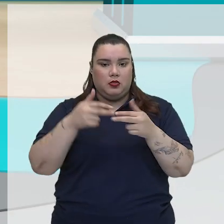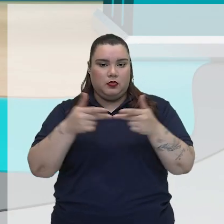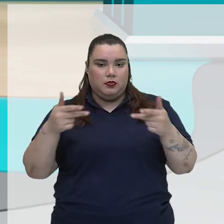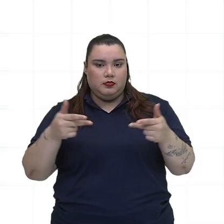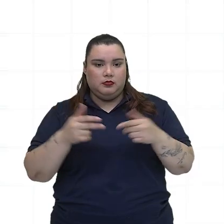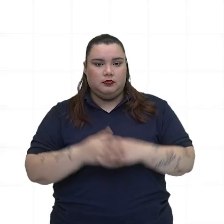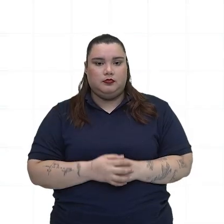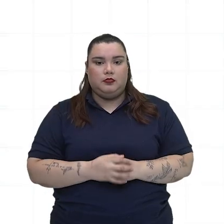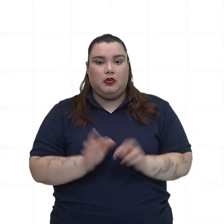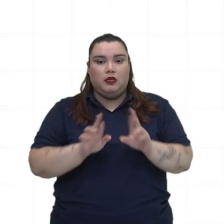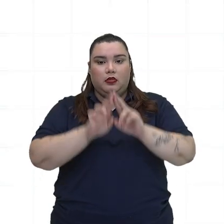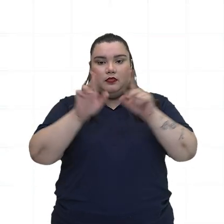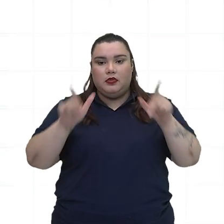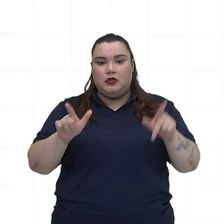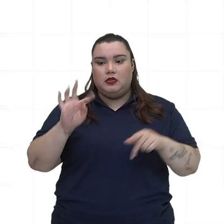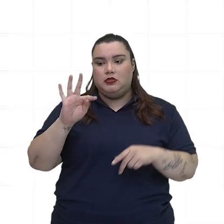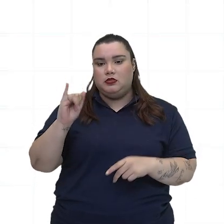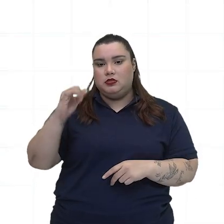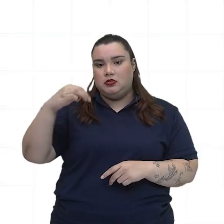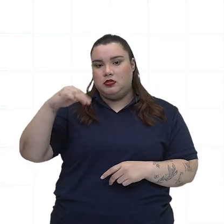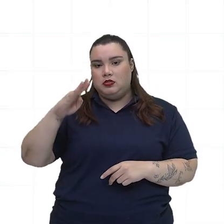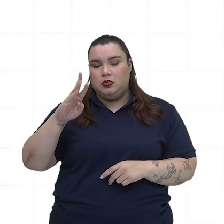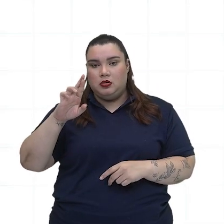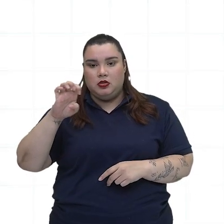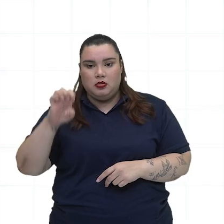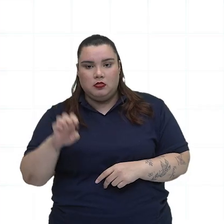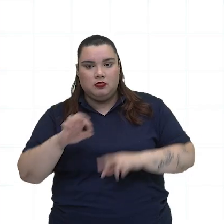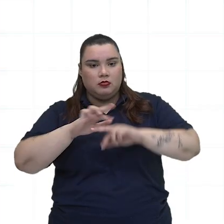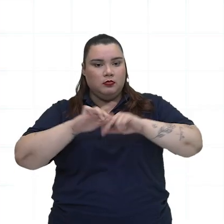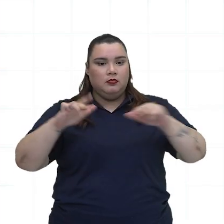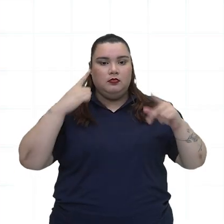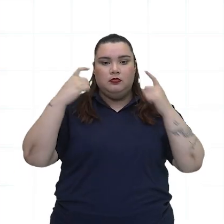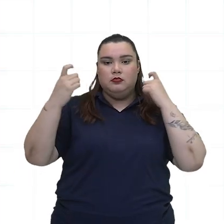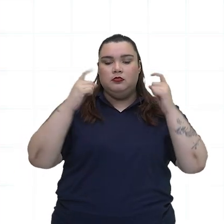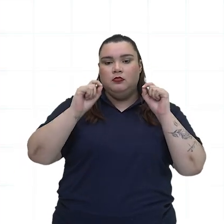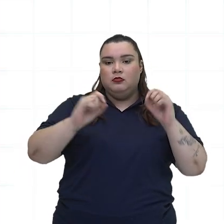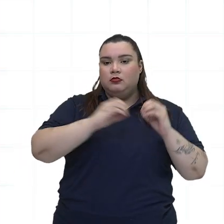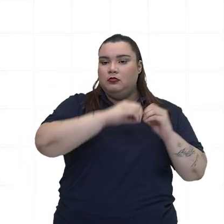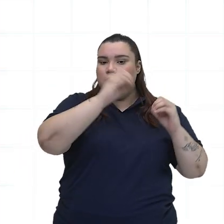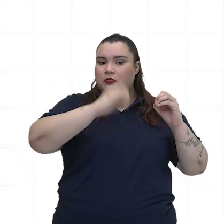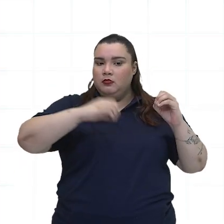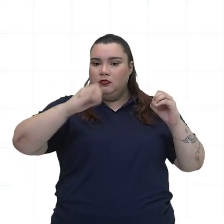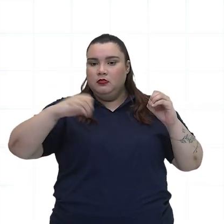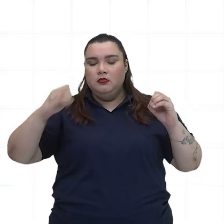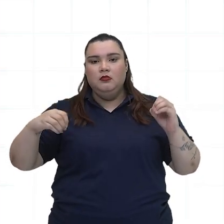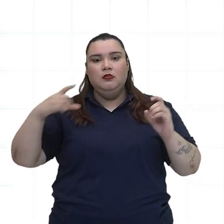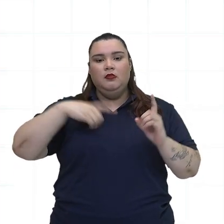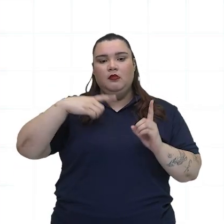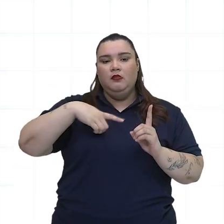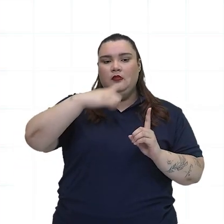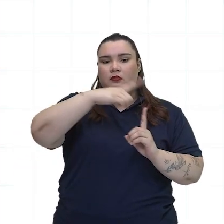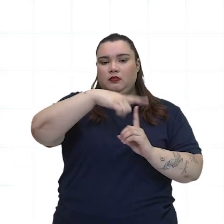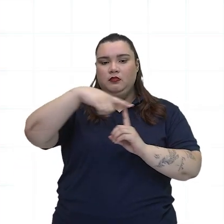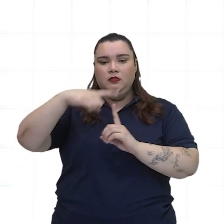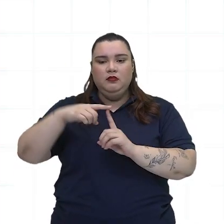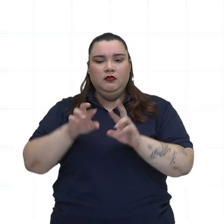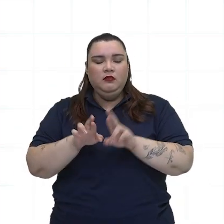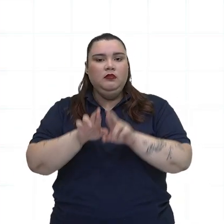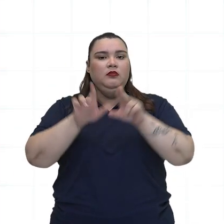A diferença no timbre de diversos sons vem do fato de que as ondas sonoras